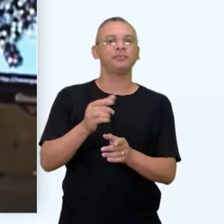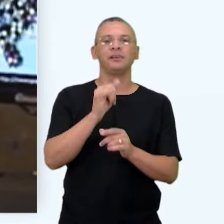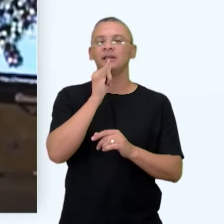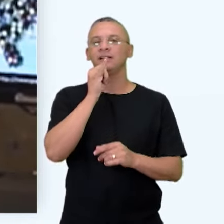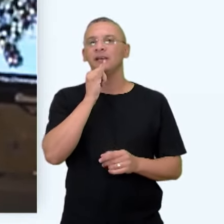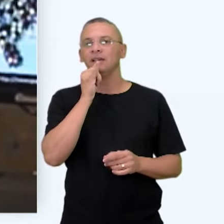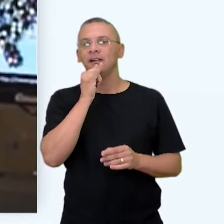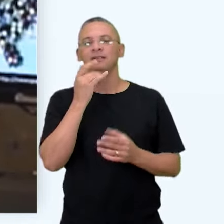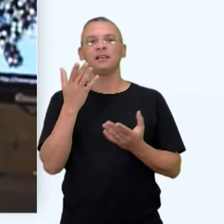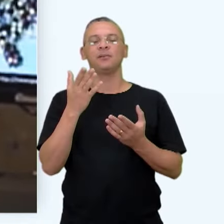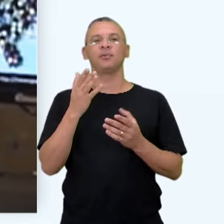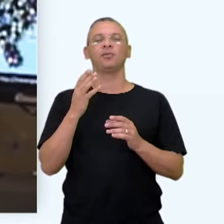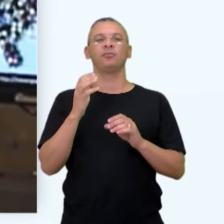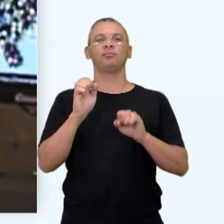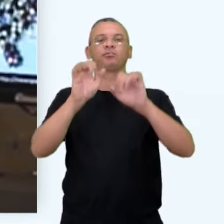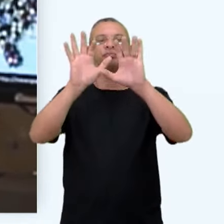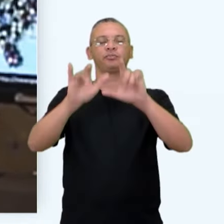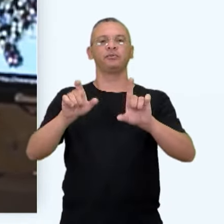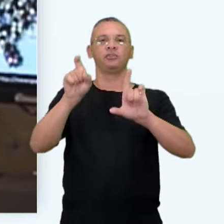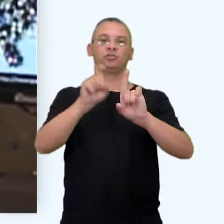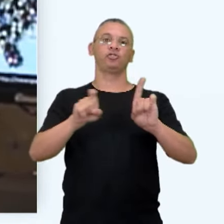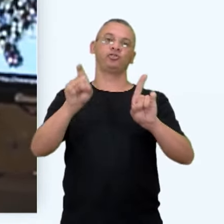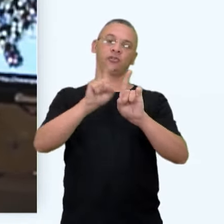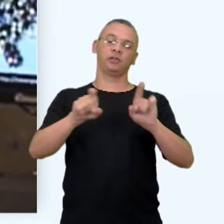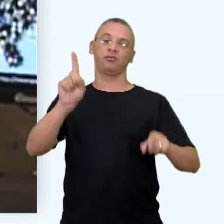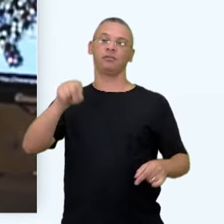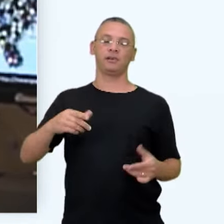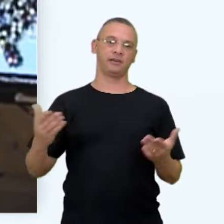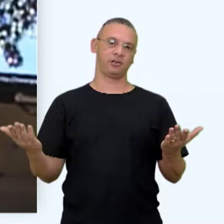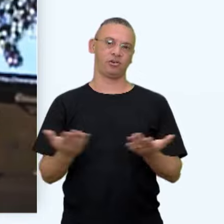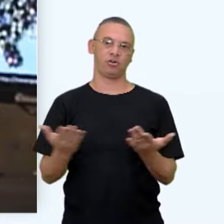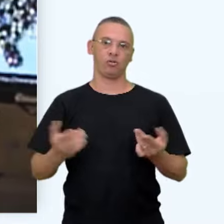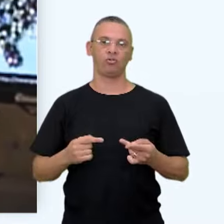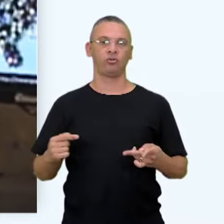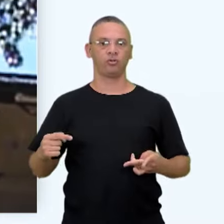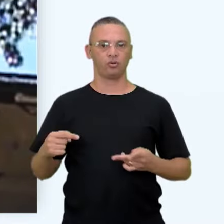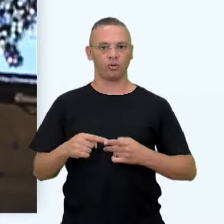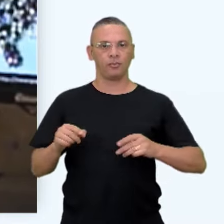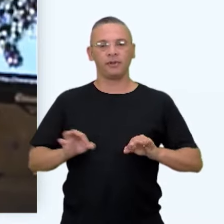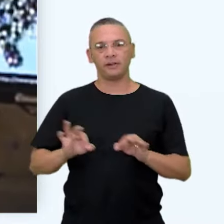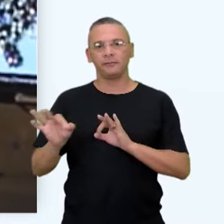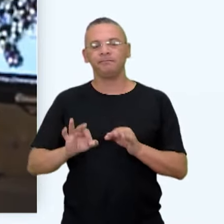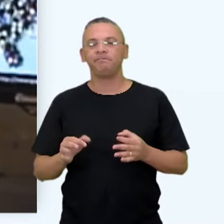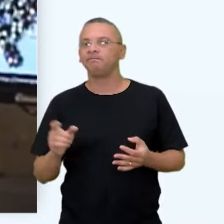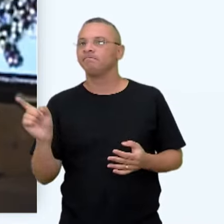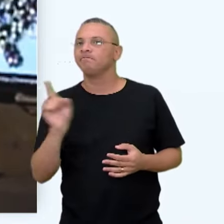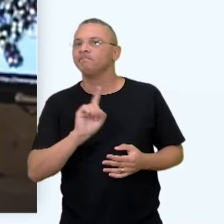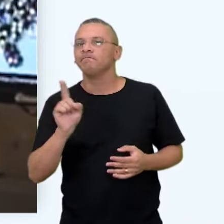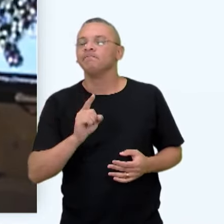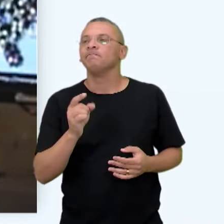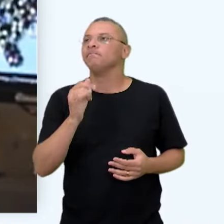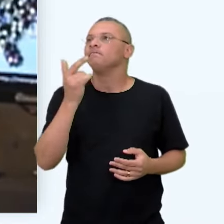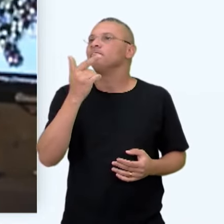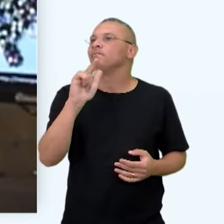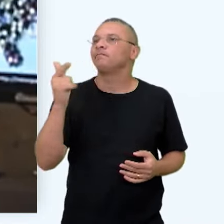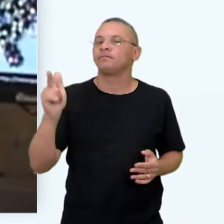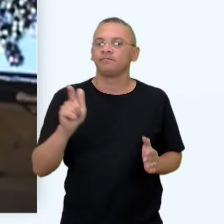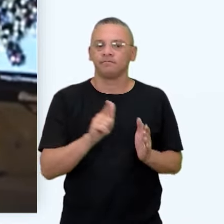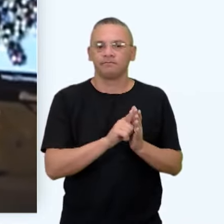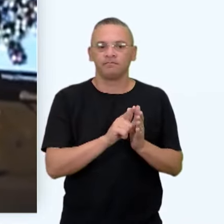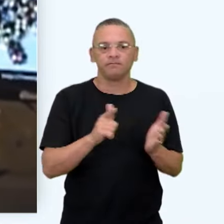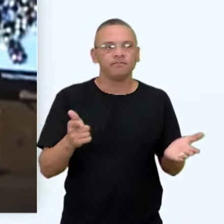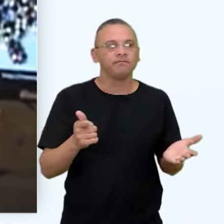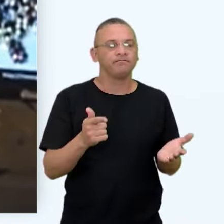átomos e bits. Qualquer jornal hoje é inconcebível que não tenha sua